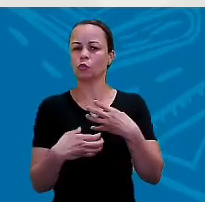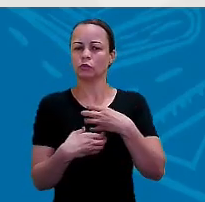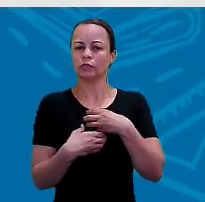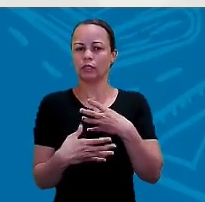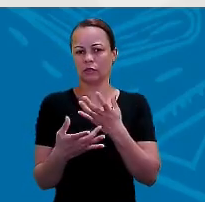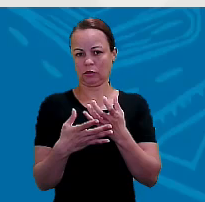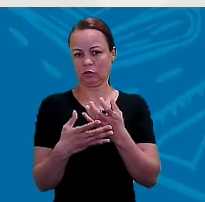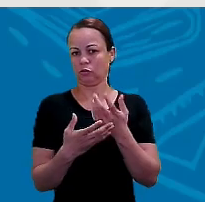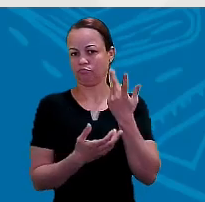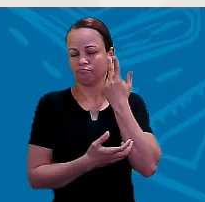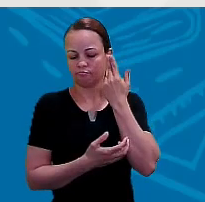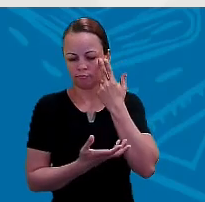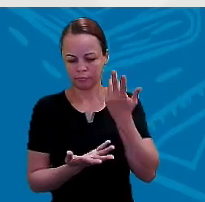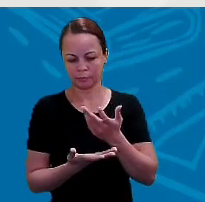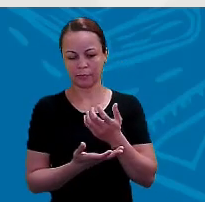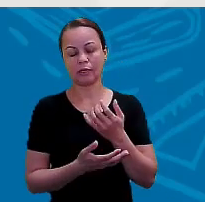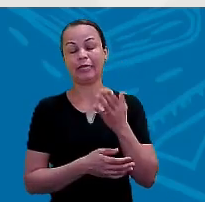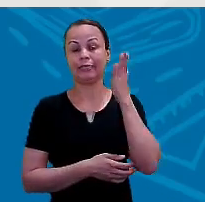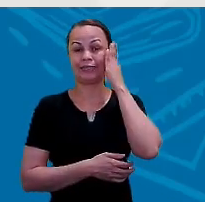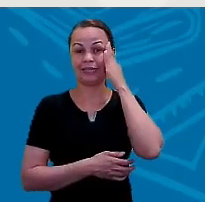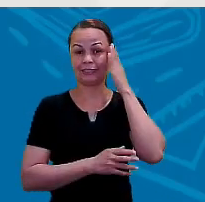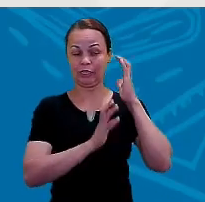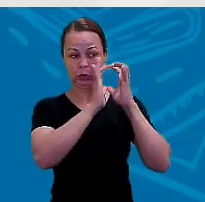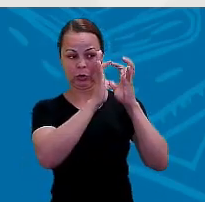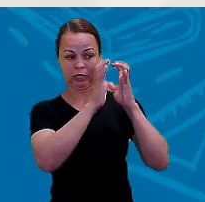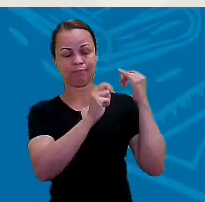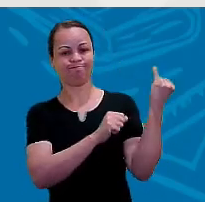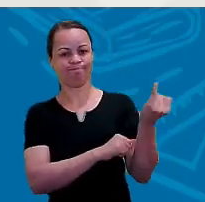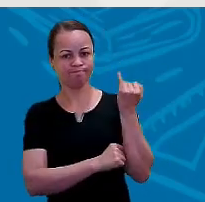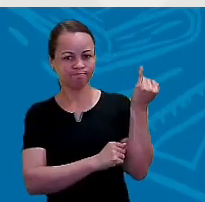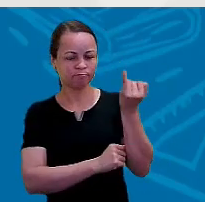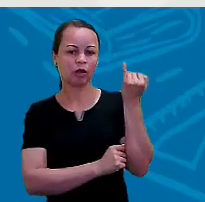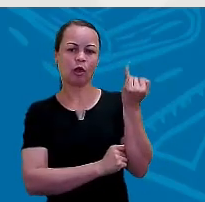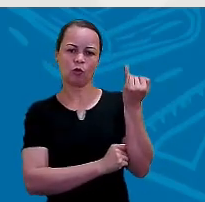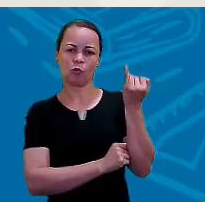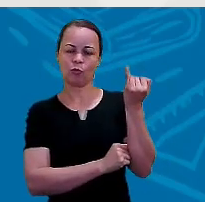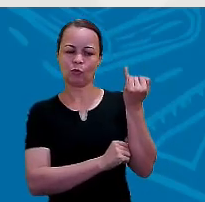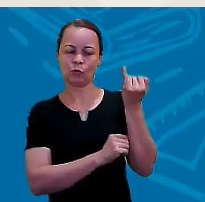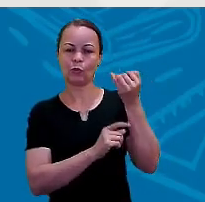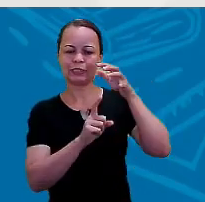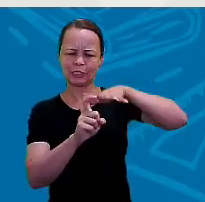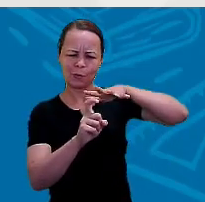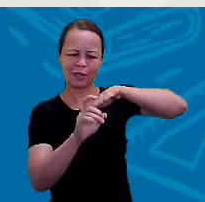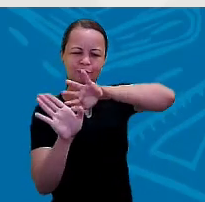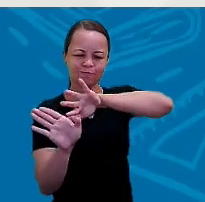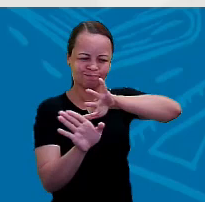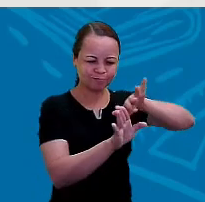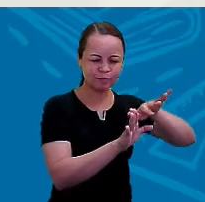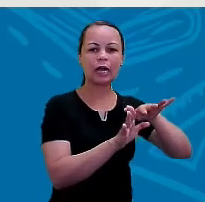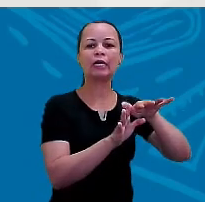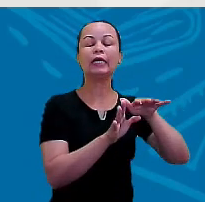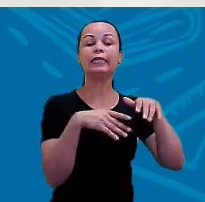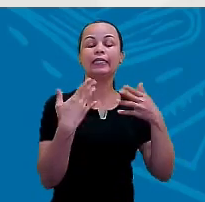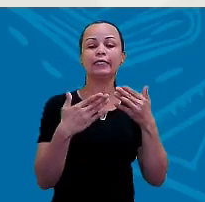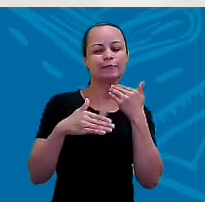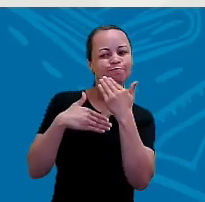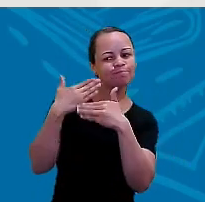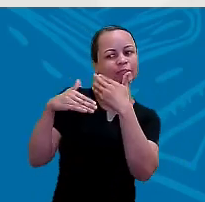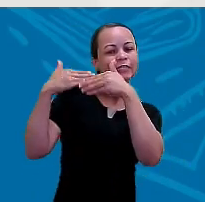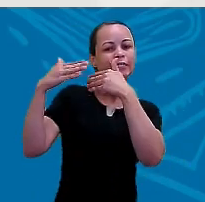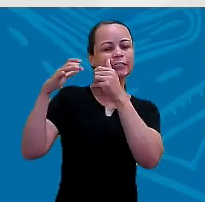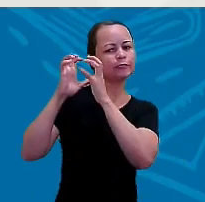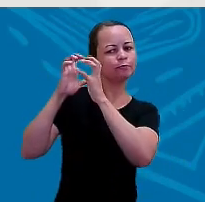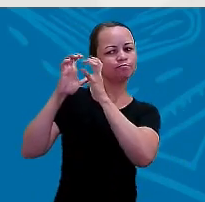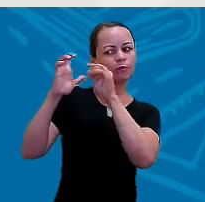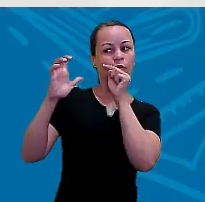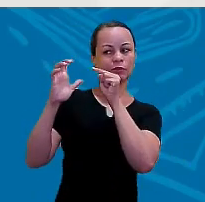possa entender a importância do cérebro e descartar essa ideia de mitos, que muitas vezes, ao invés de engrandecer esse ambiente,